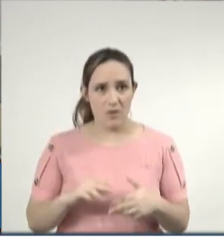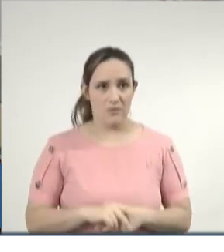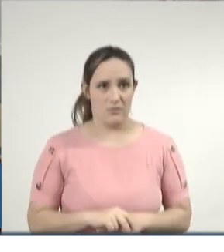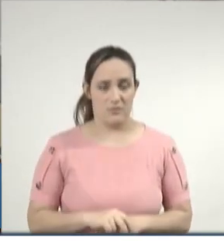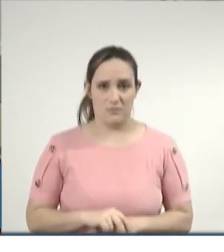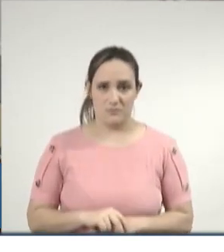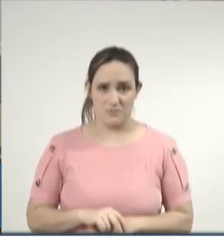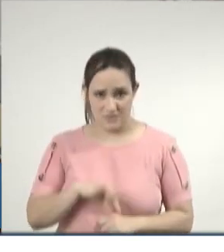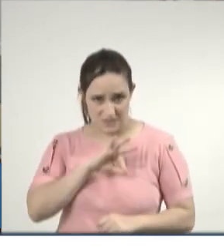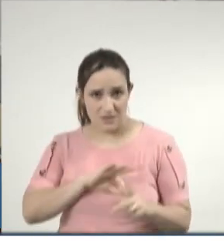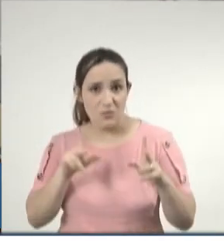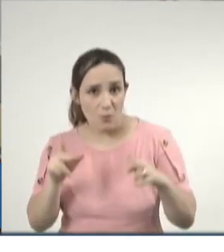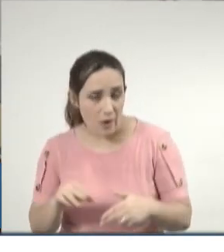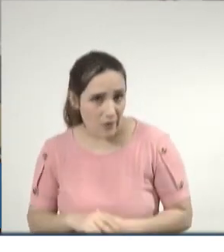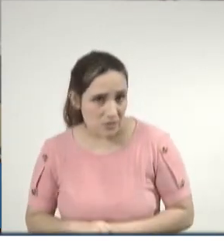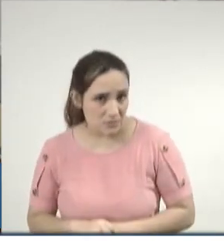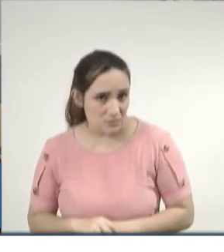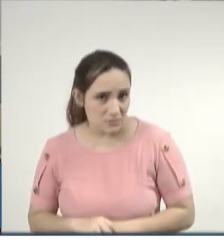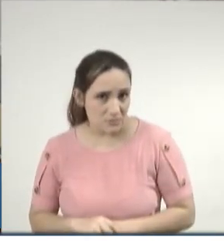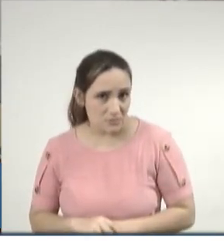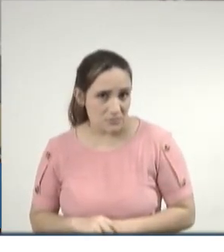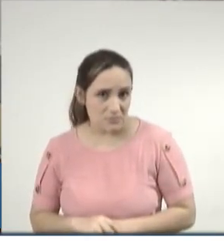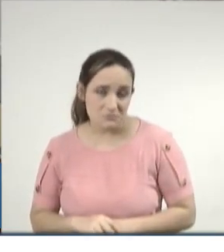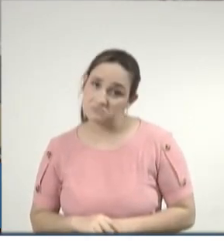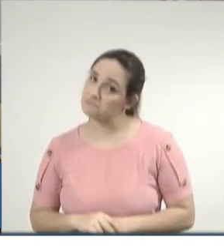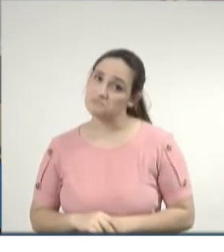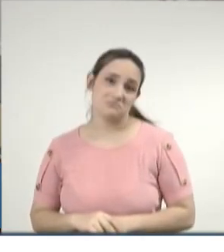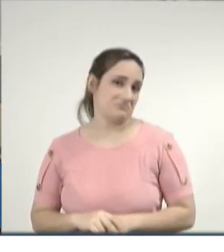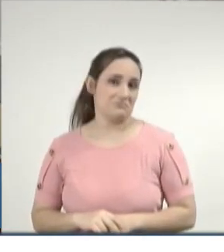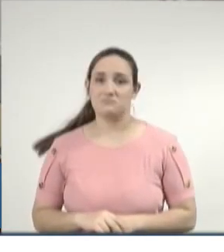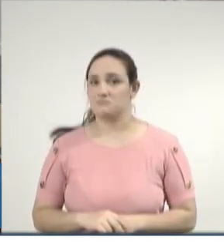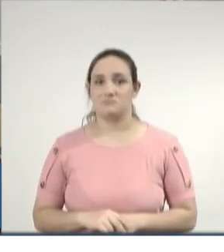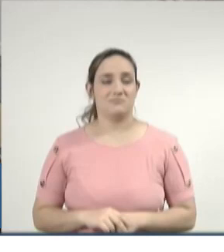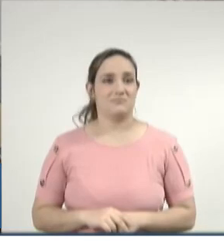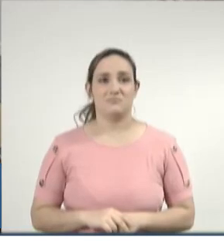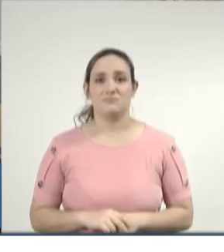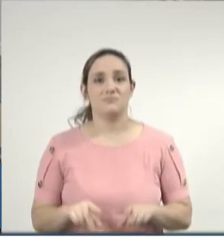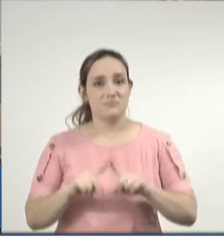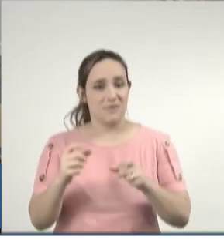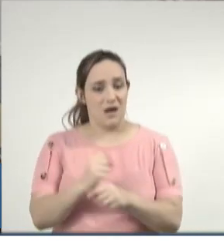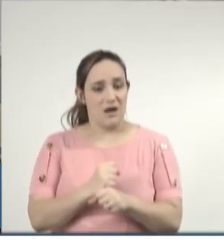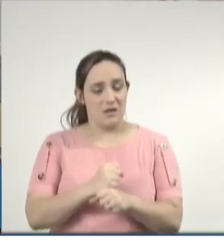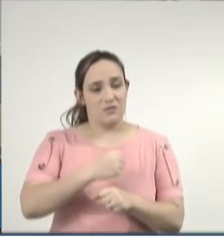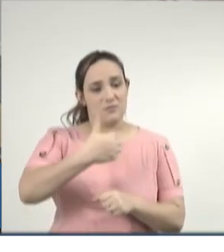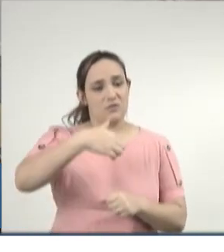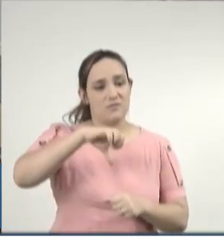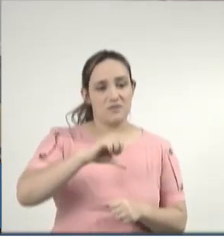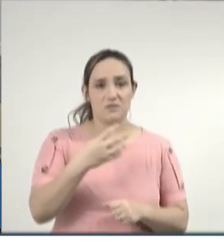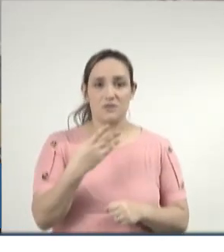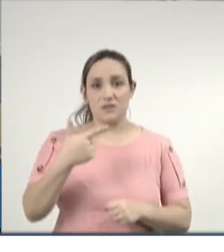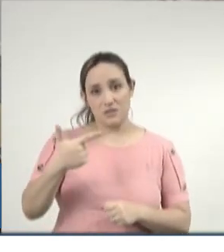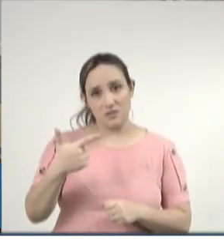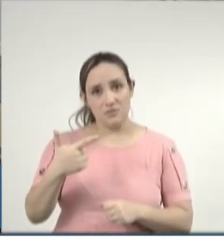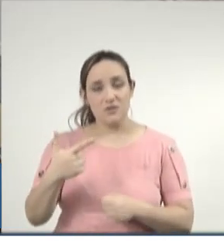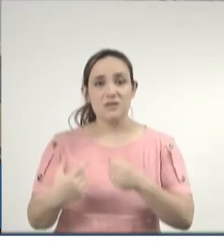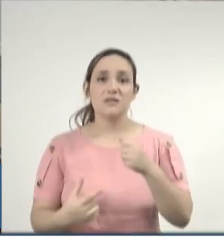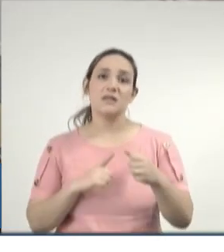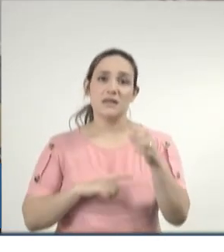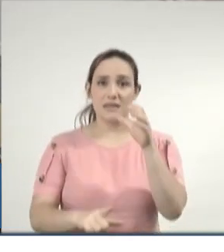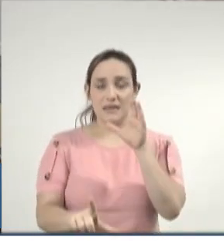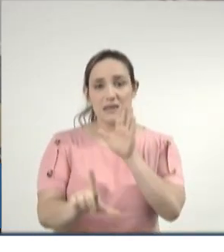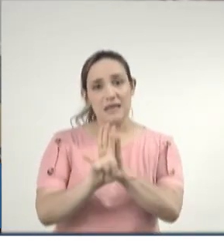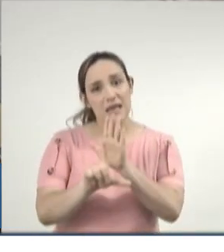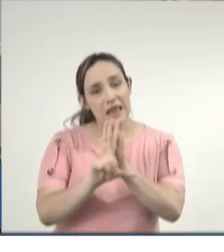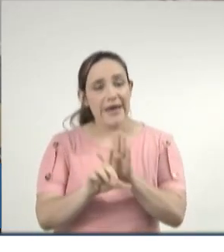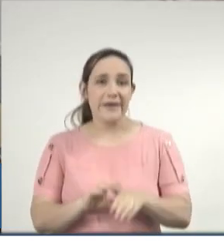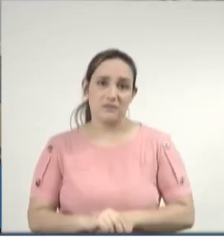1942. Nós estamos em 2023. Esse ano, houve uma alteração na CLT para trazer o quê para o empregador